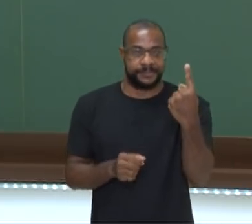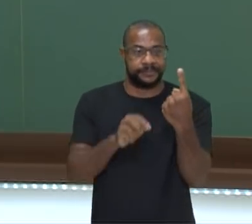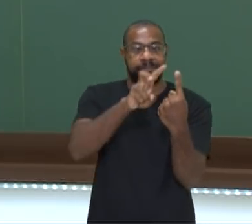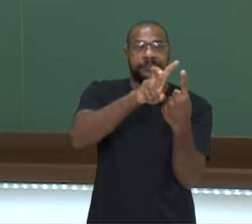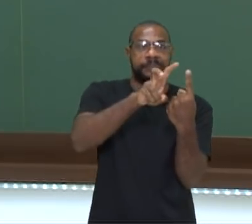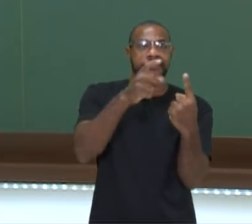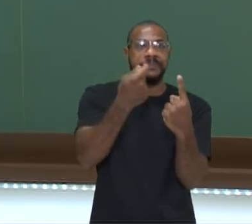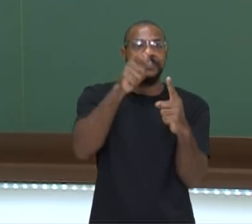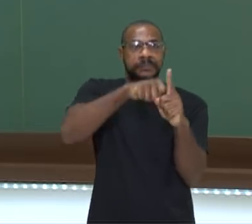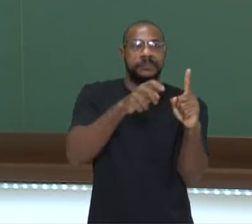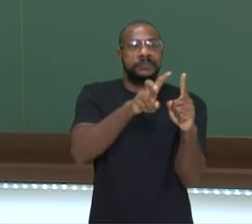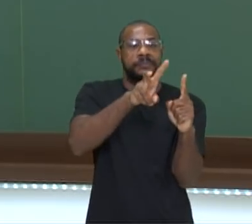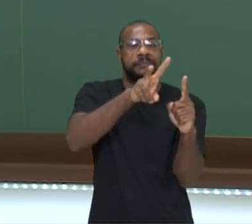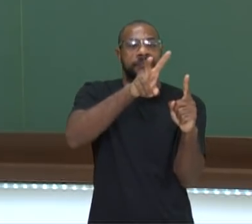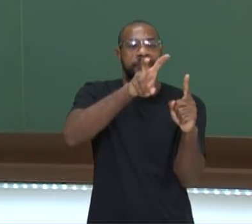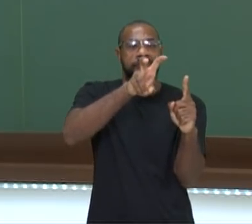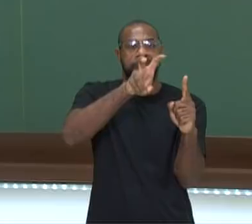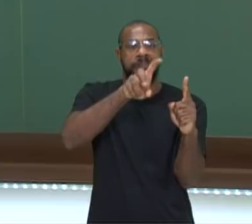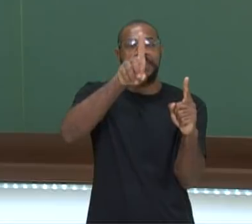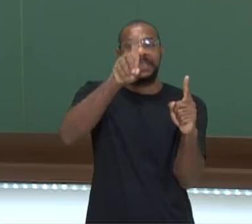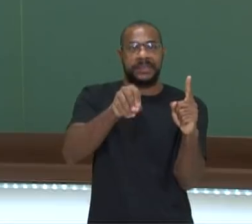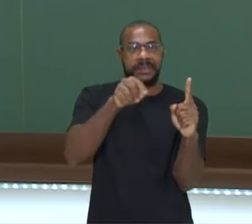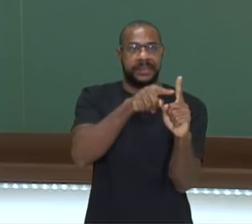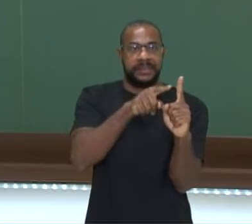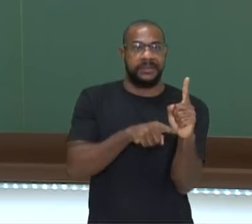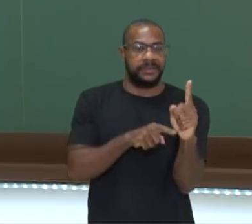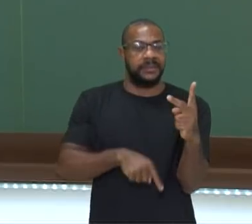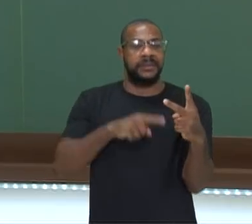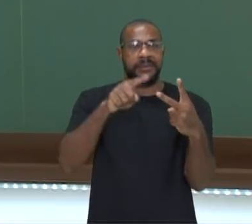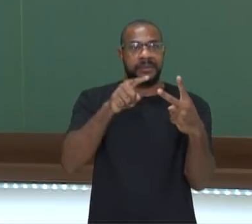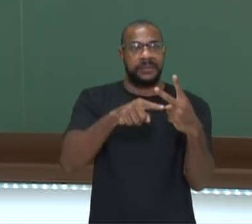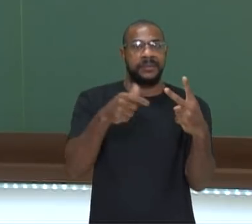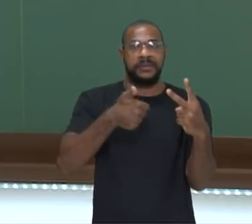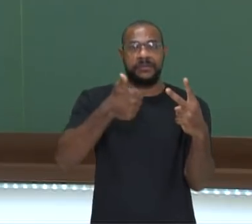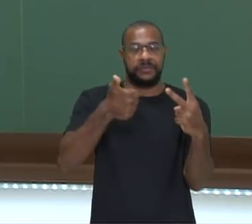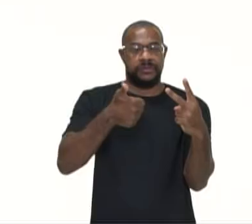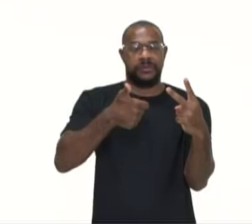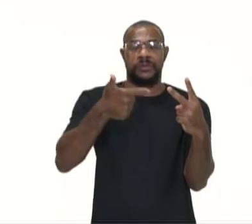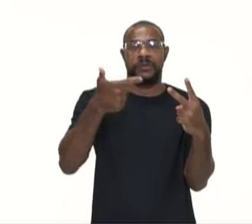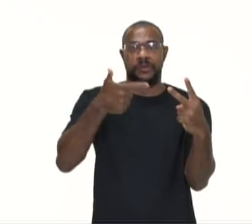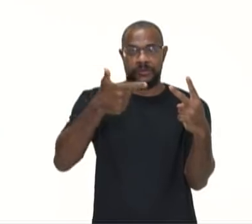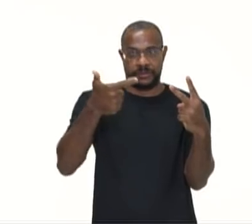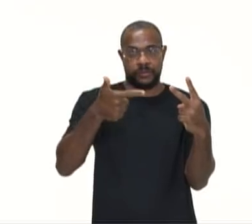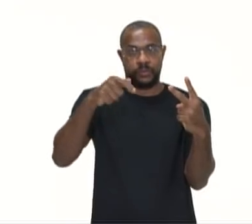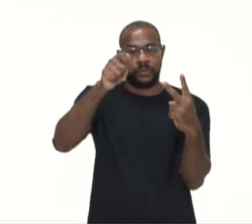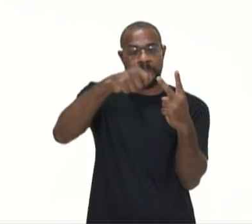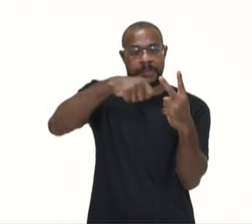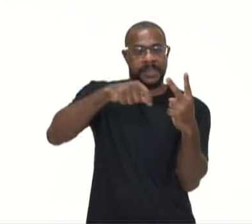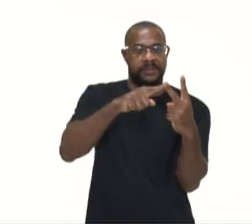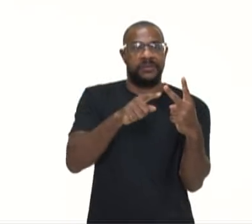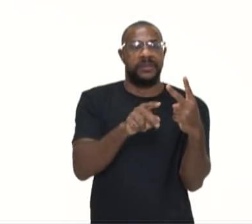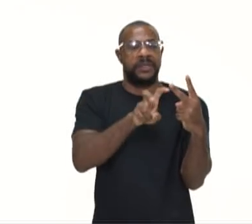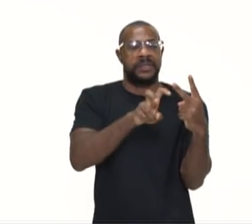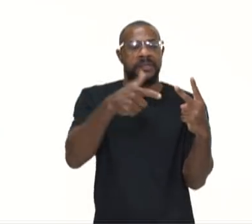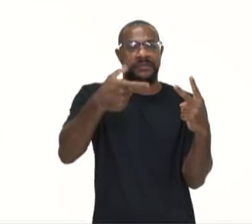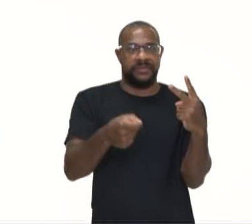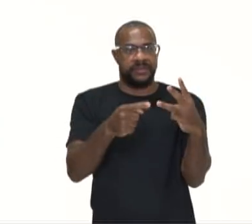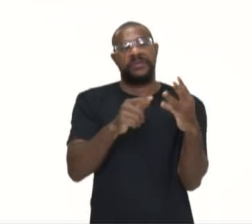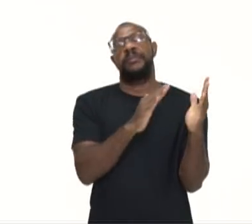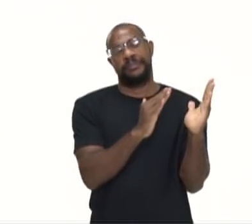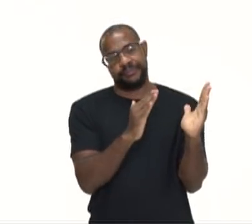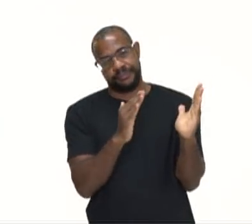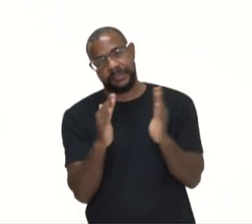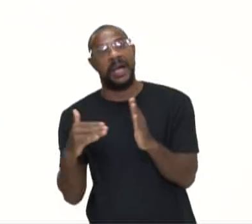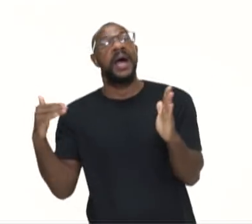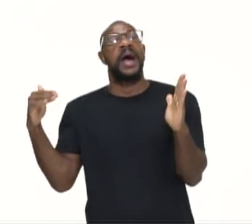510, o montante 510, o capital inicial mais o juro. No segundo mês, 520, e assim sucessivamente